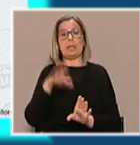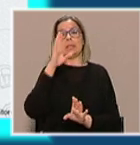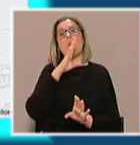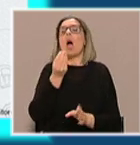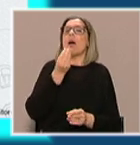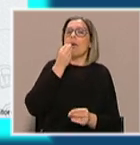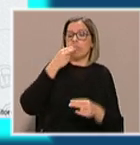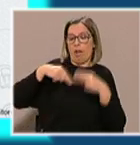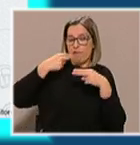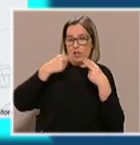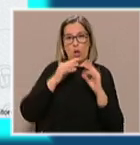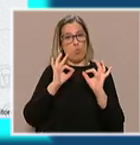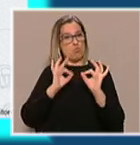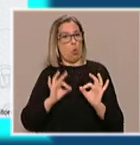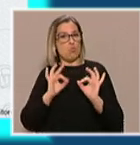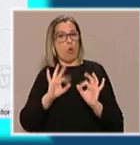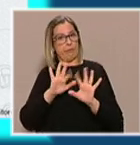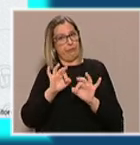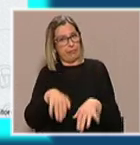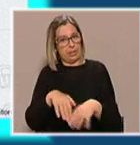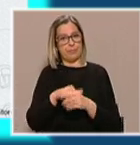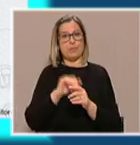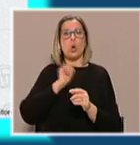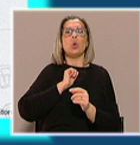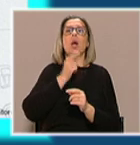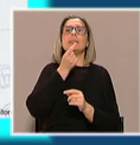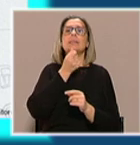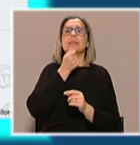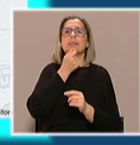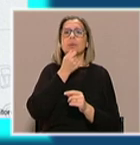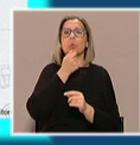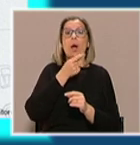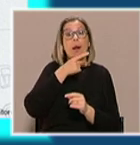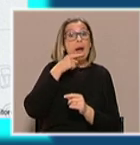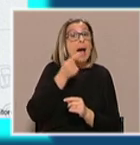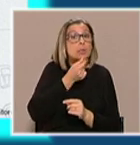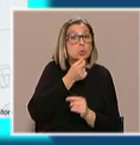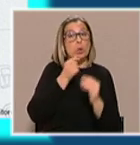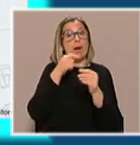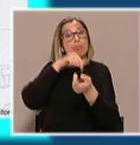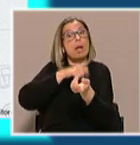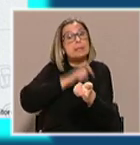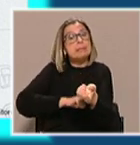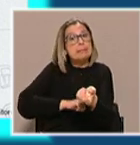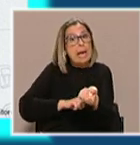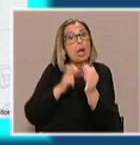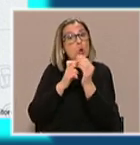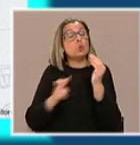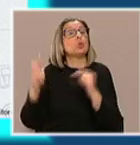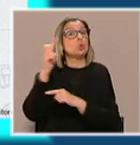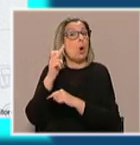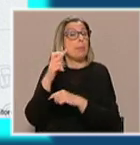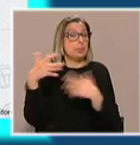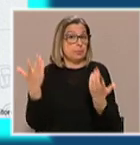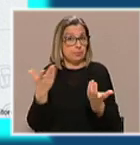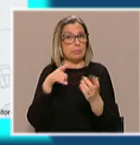uma refeição, todos os nossos níveis de açúcar no sangue aumentam, ou seja, há um aumento da taxa de glicémia.